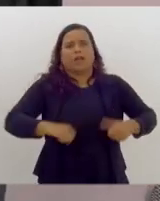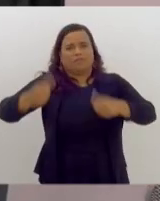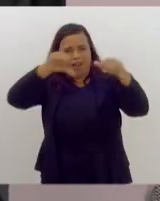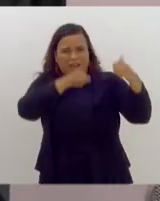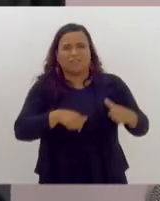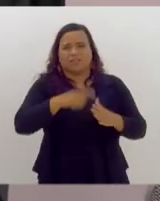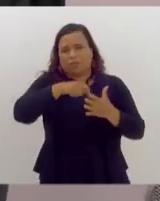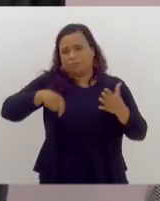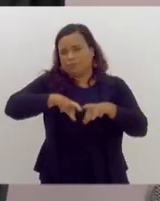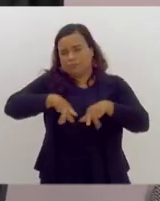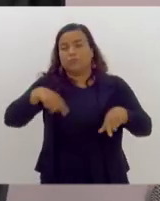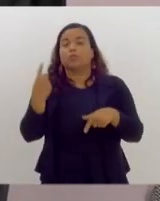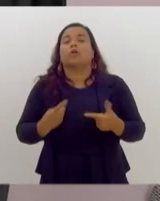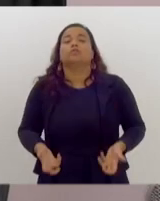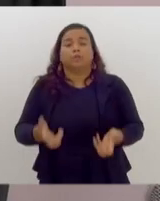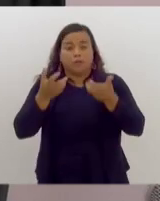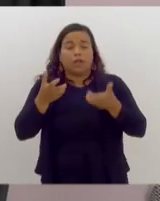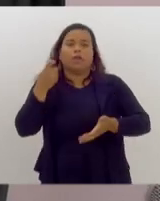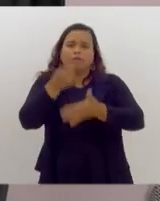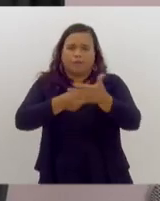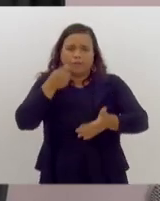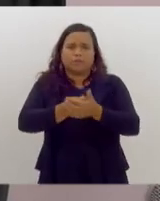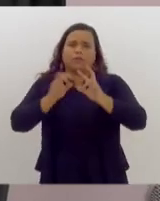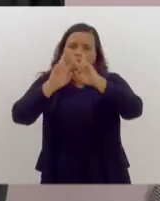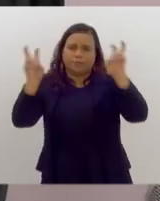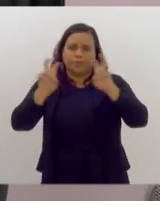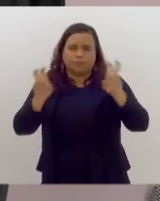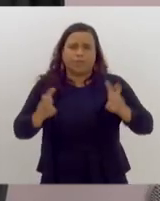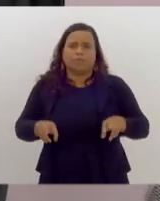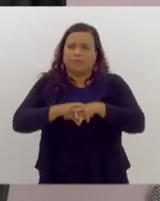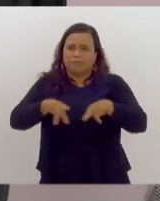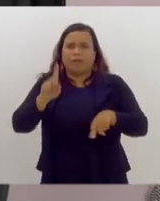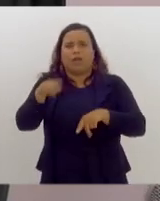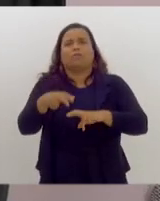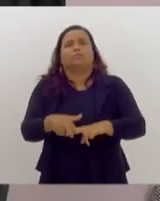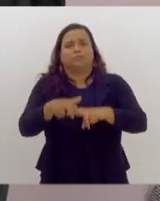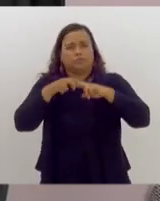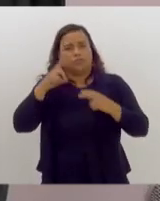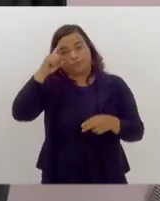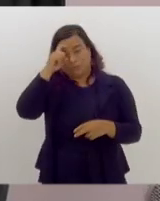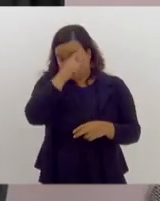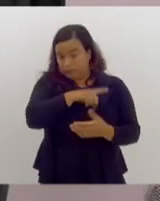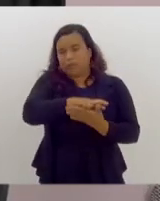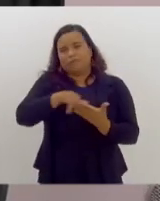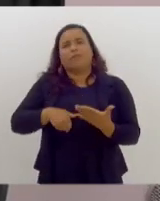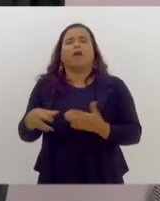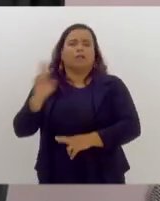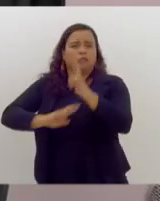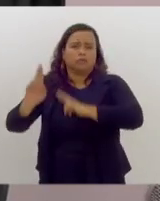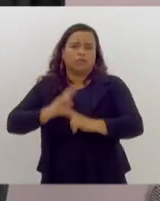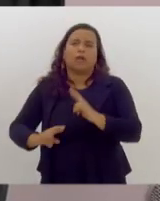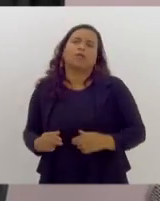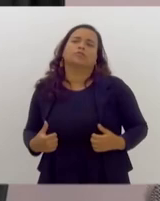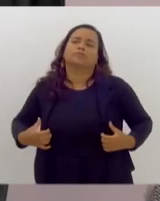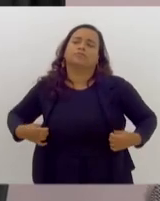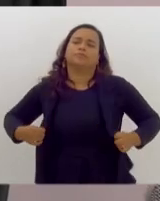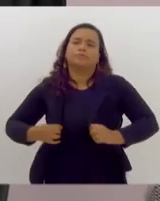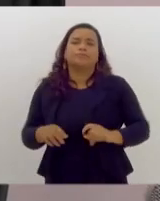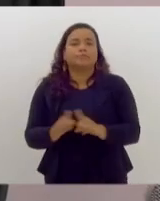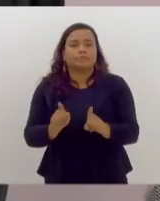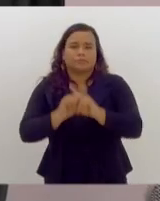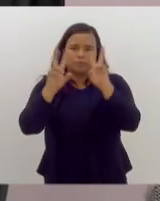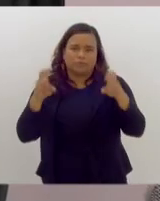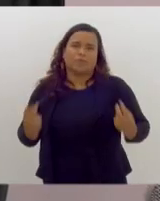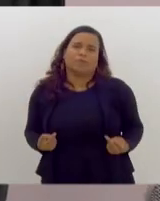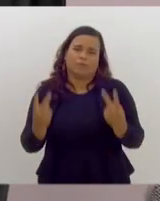quer enfrentar questões que a gente considera que são causas da dificuldade do resultado, né, como a questão da valorização